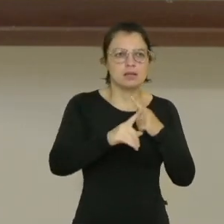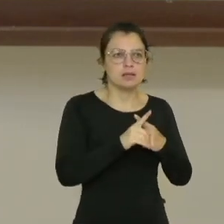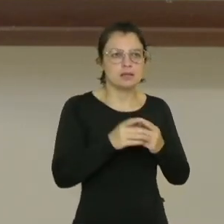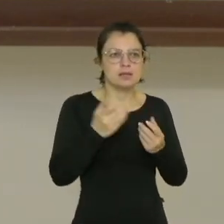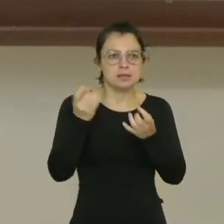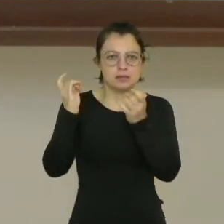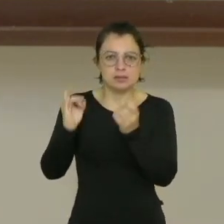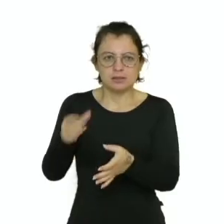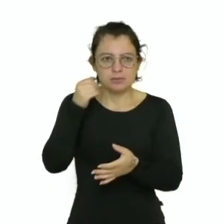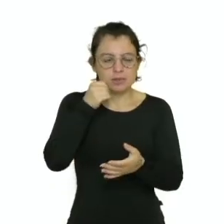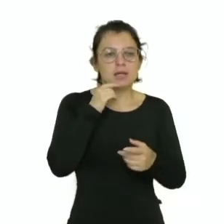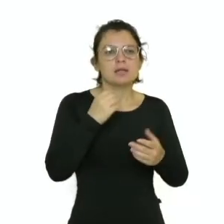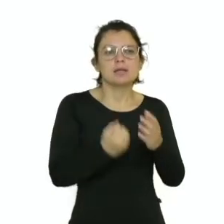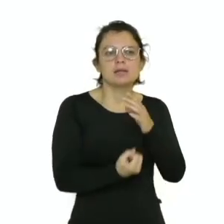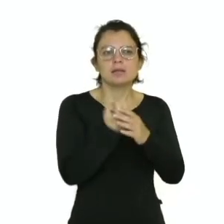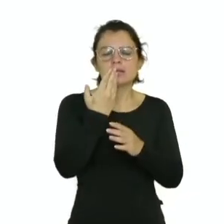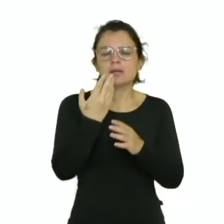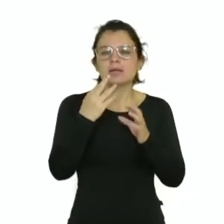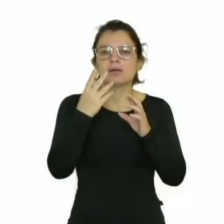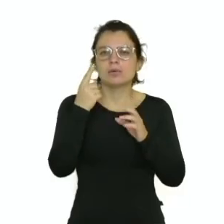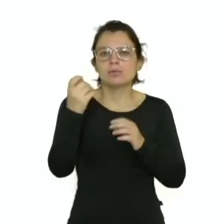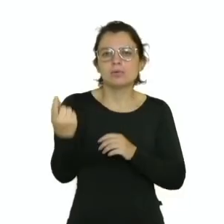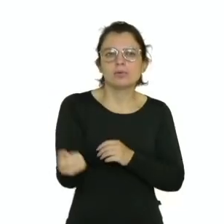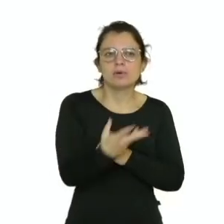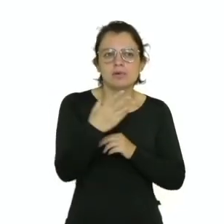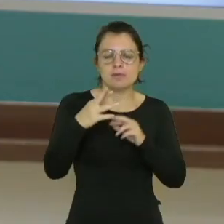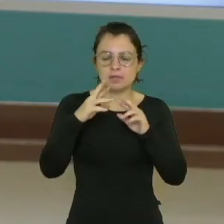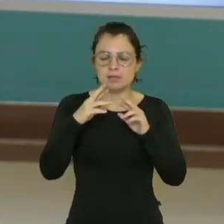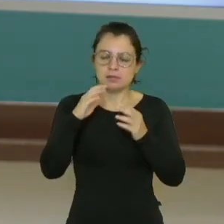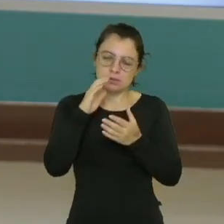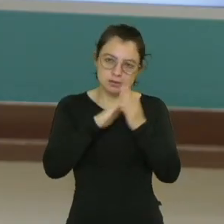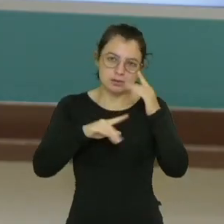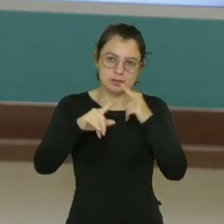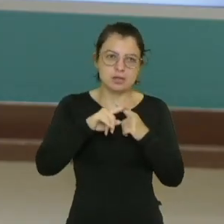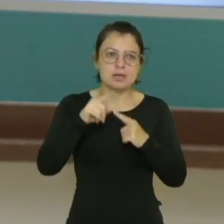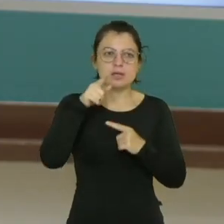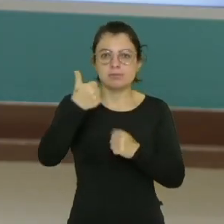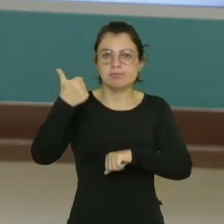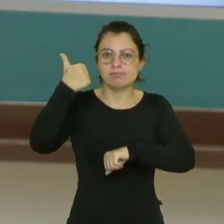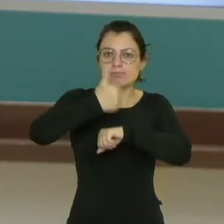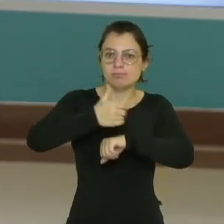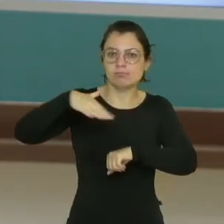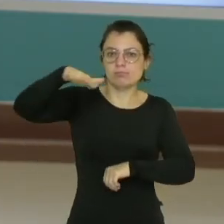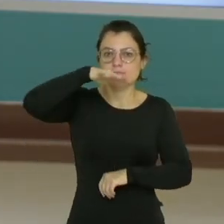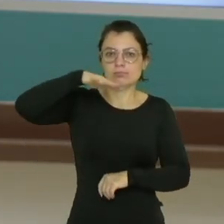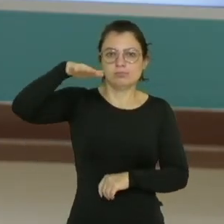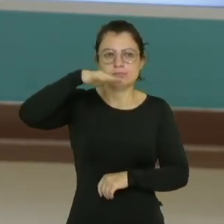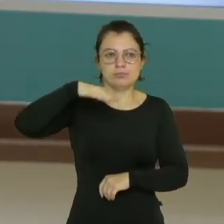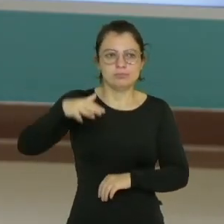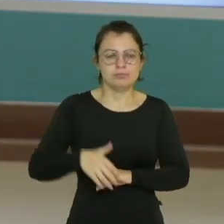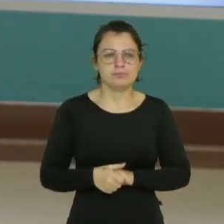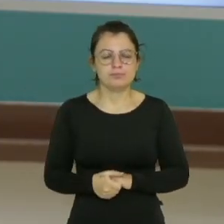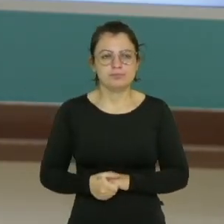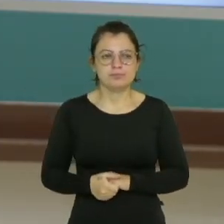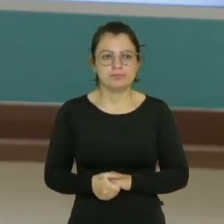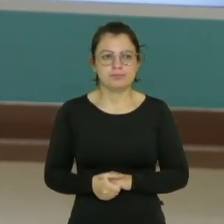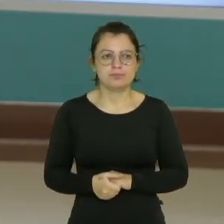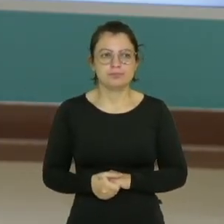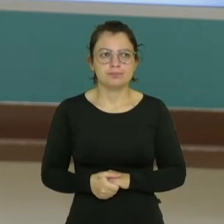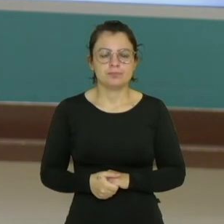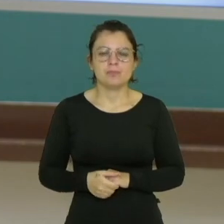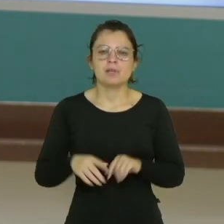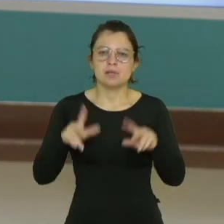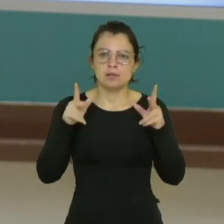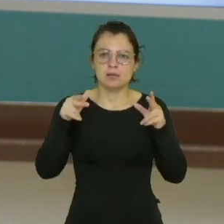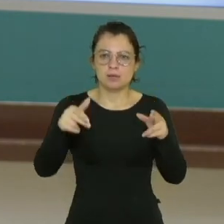e cria então uma nova igreja, que é a Igreja Anglicana, onde ele vai ser o soberano da igreja, como a Rainha Elizabeth II é a soberana da